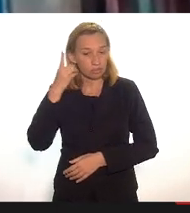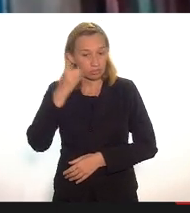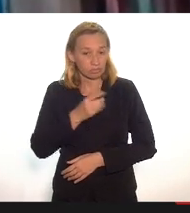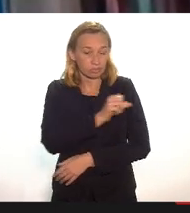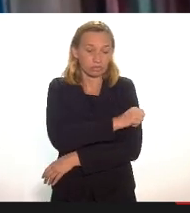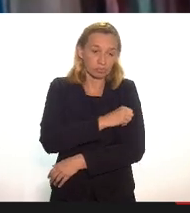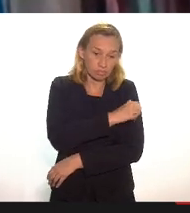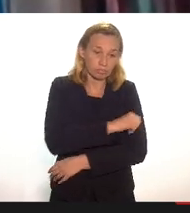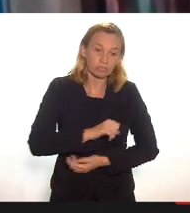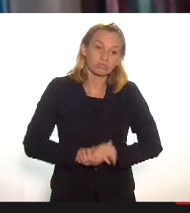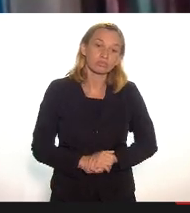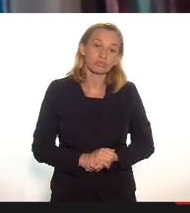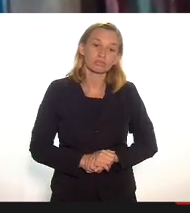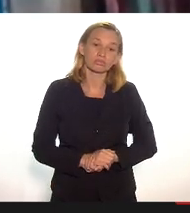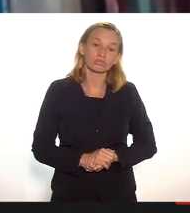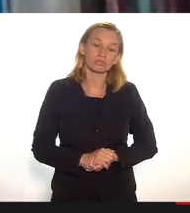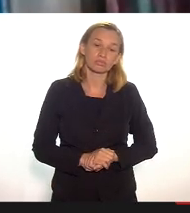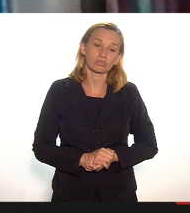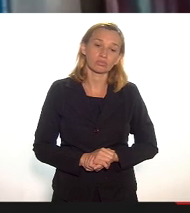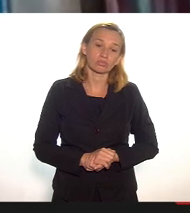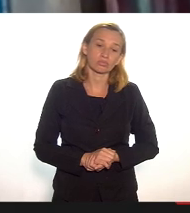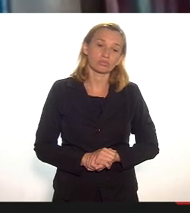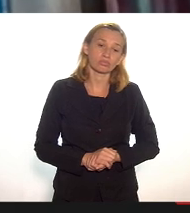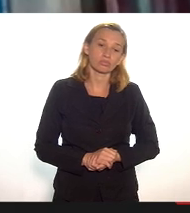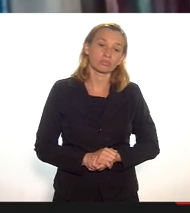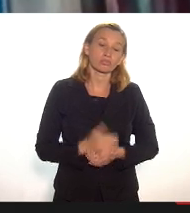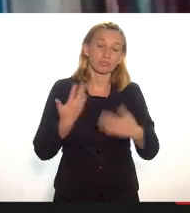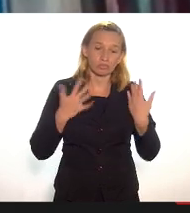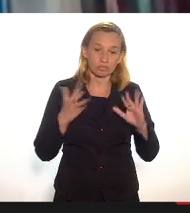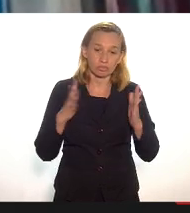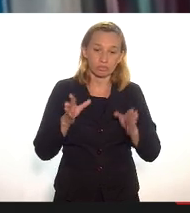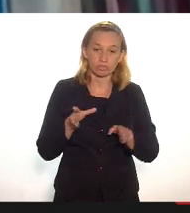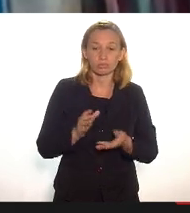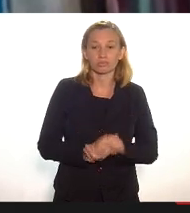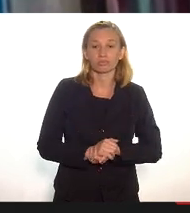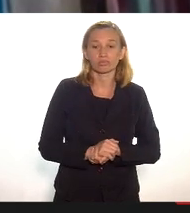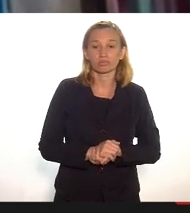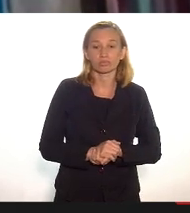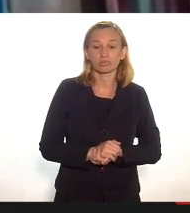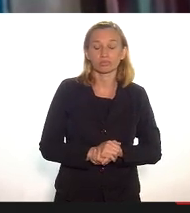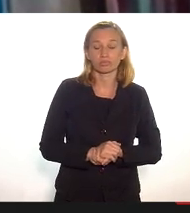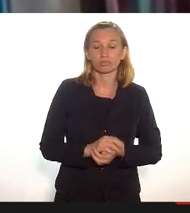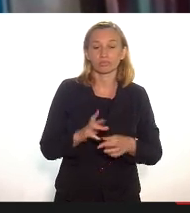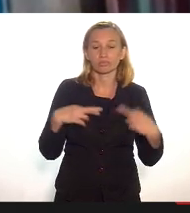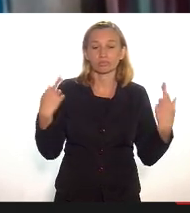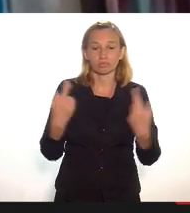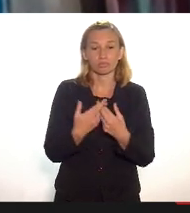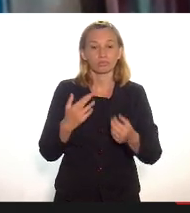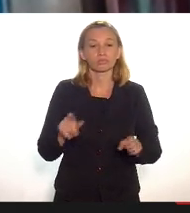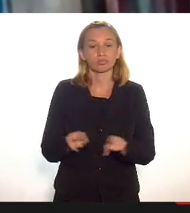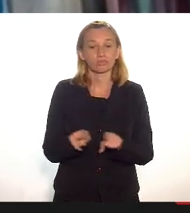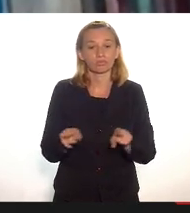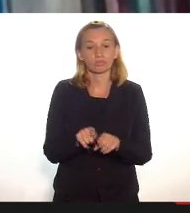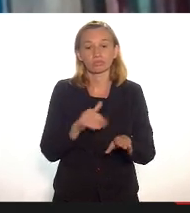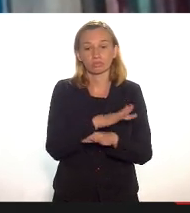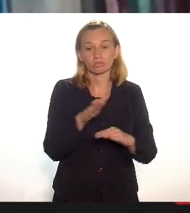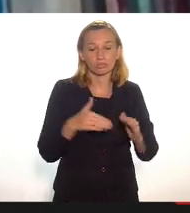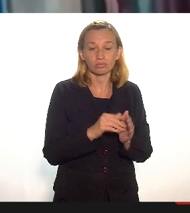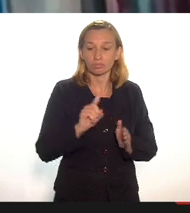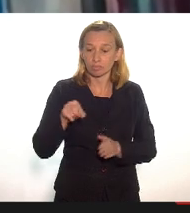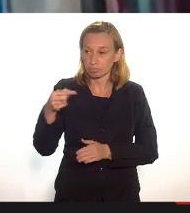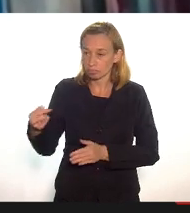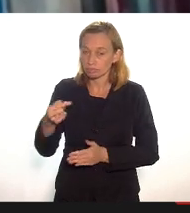Rejane, né, e parabenizar pela organização do evento, e também cumprimentar todos os outros,